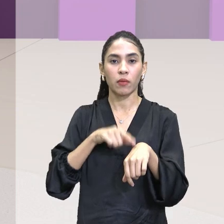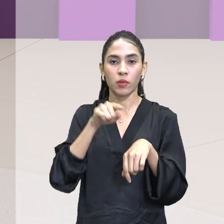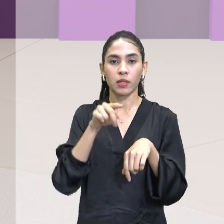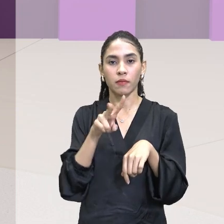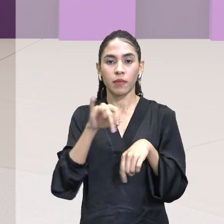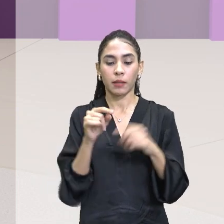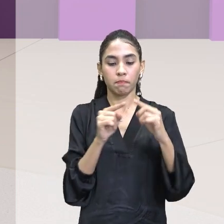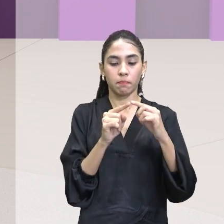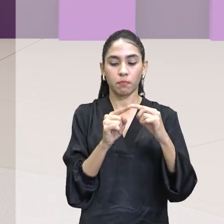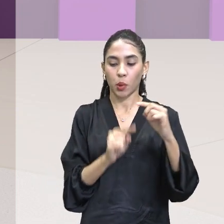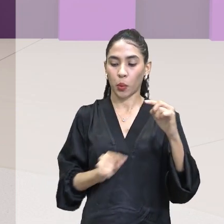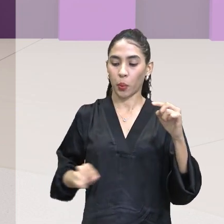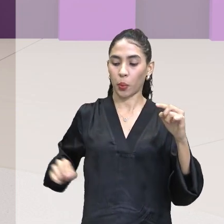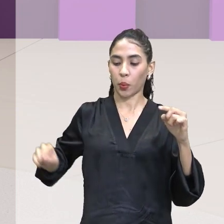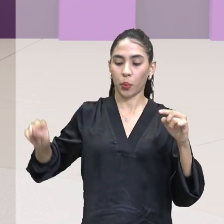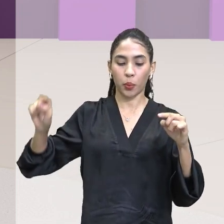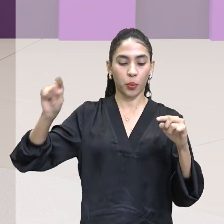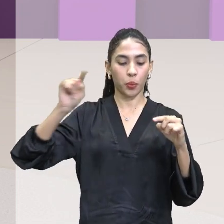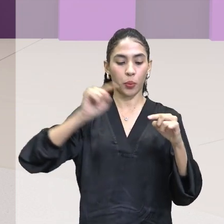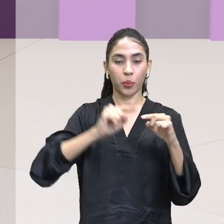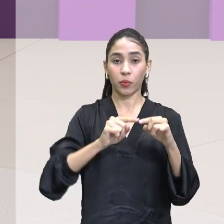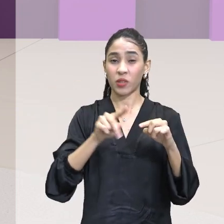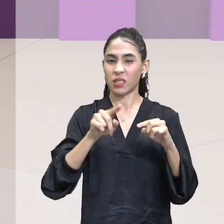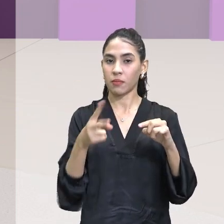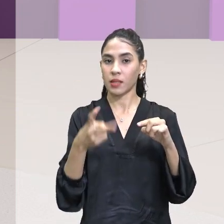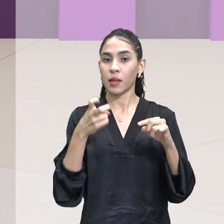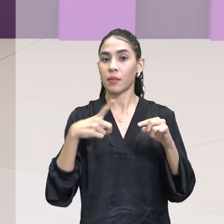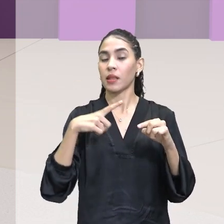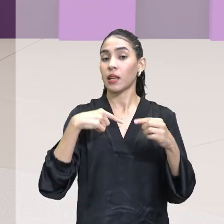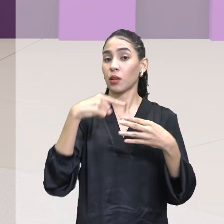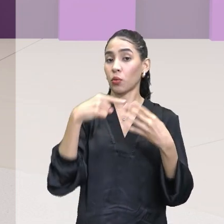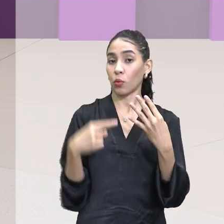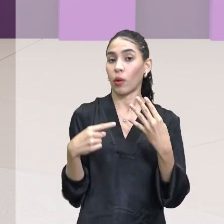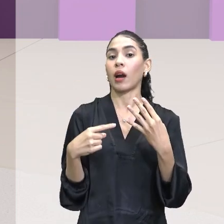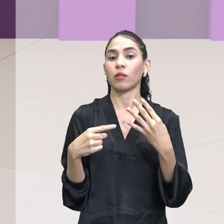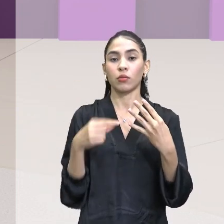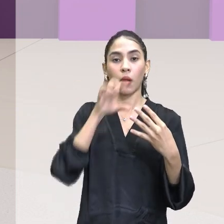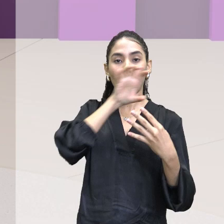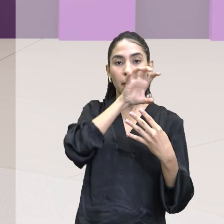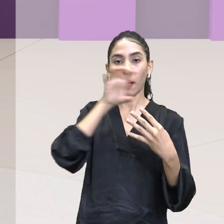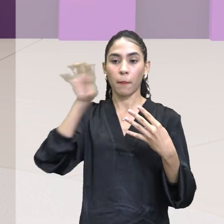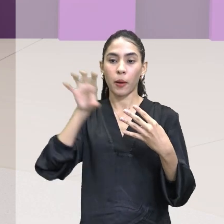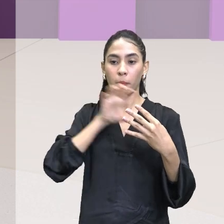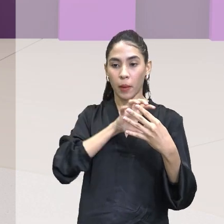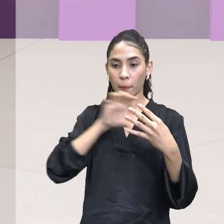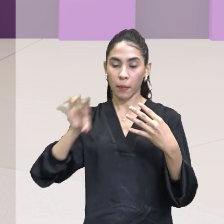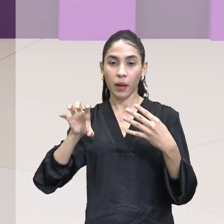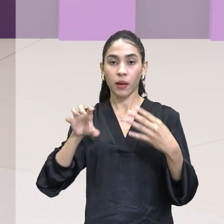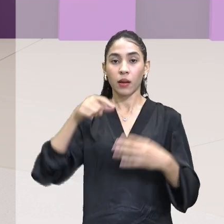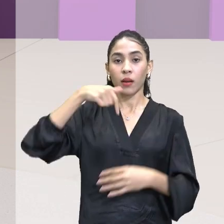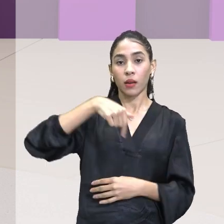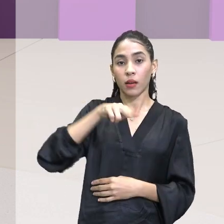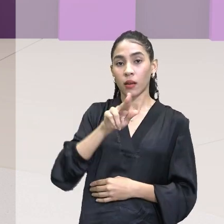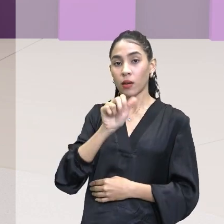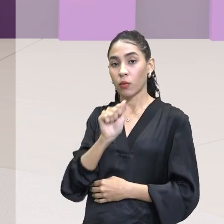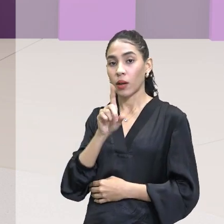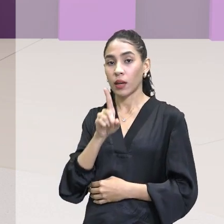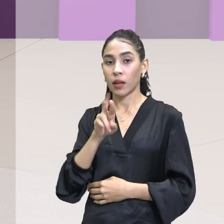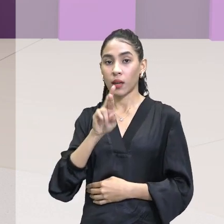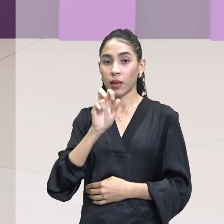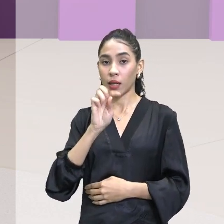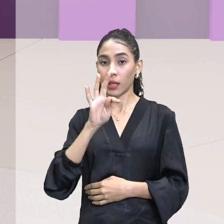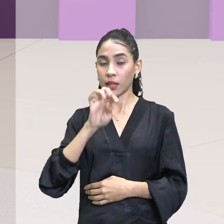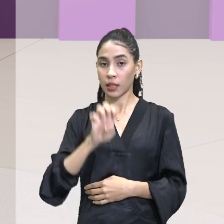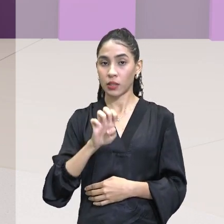trigonométrico, nós percebemos que há a existência de 4 espaços, que aqui nós chamamos cada um de quadrante,